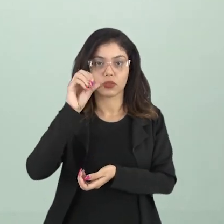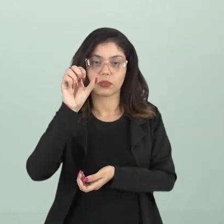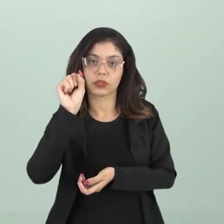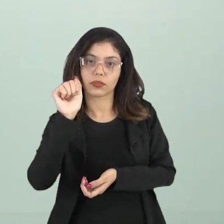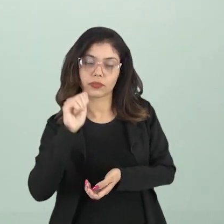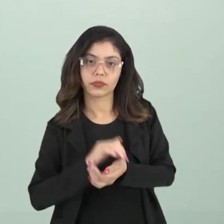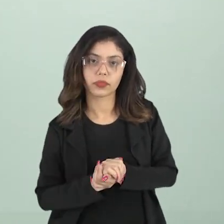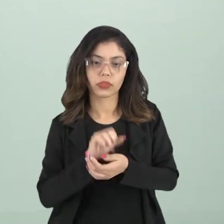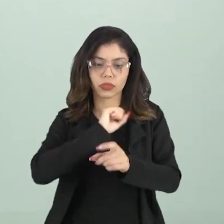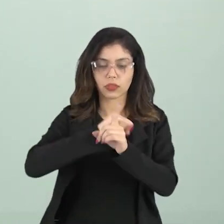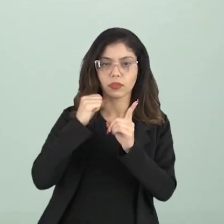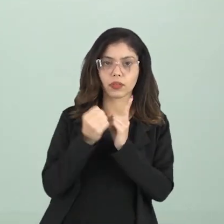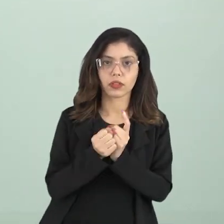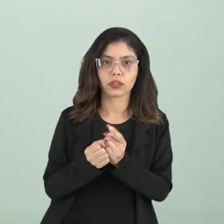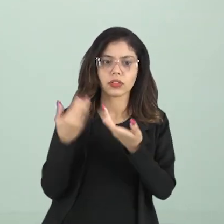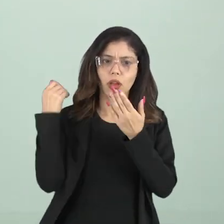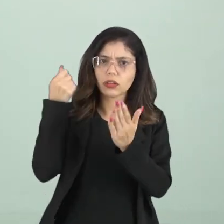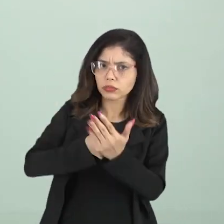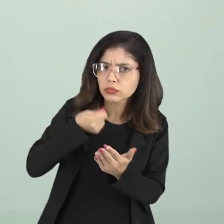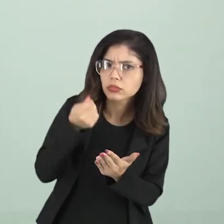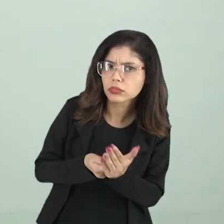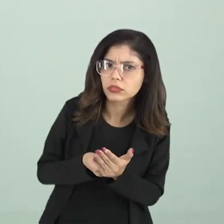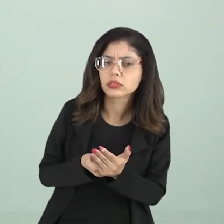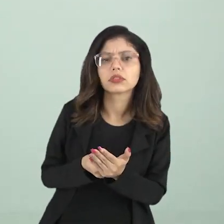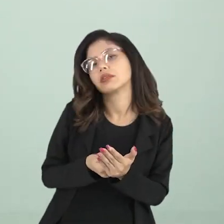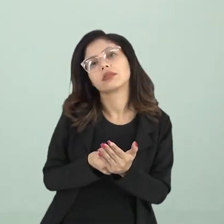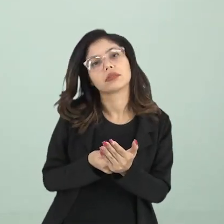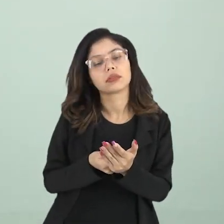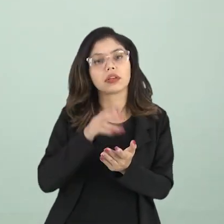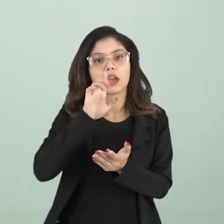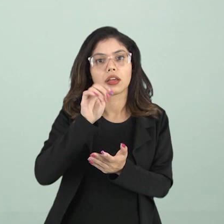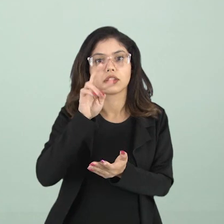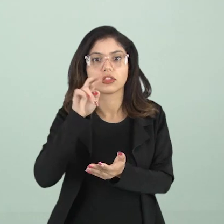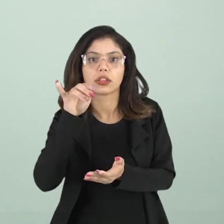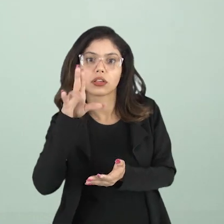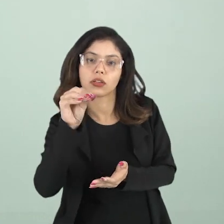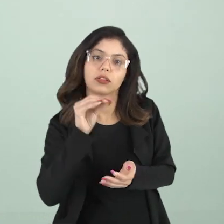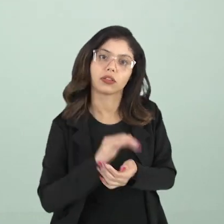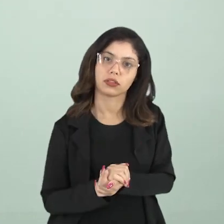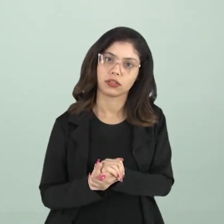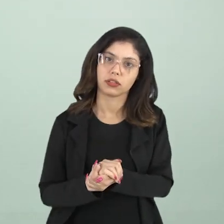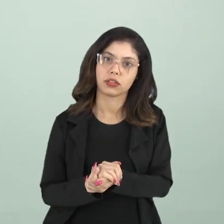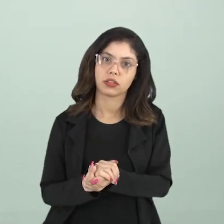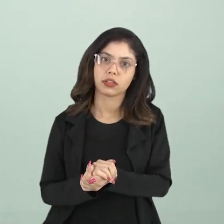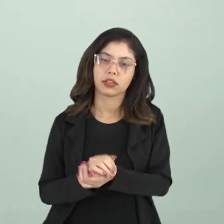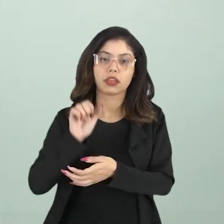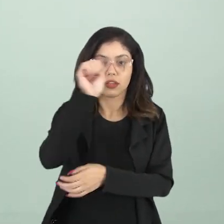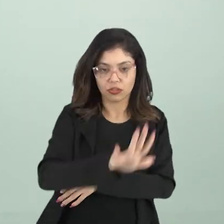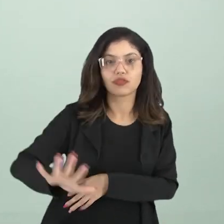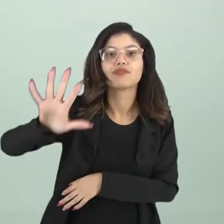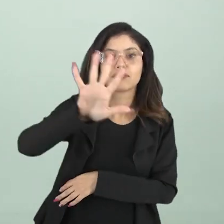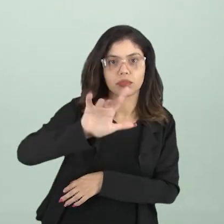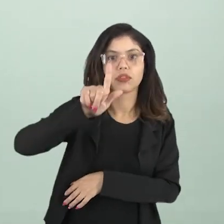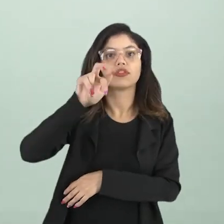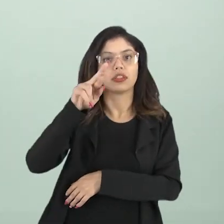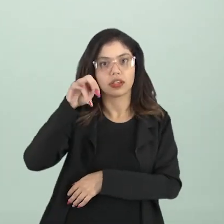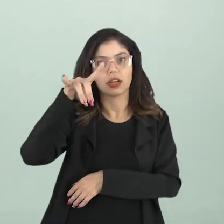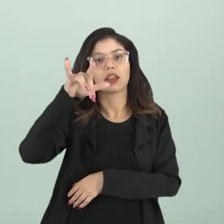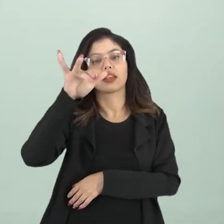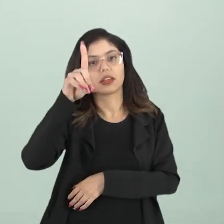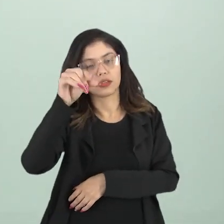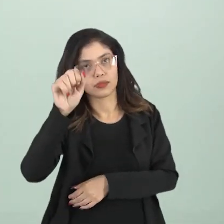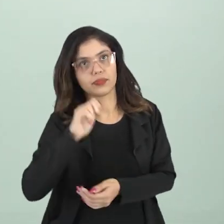visão, obrigatoriamente eles devem ser exteriores, coercitivos e generalizados.